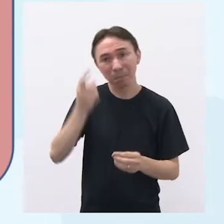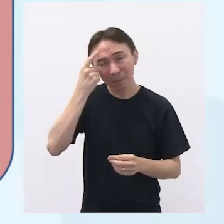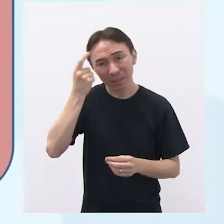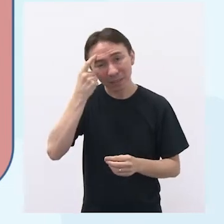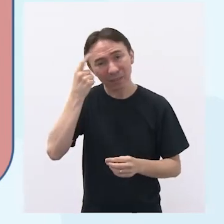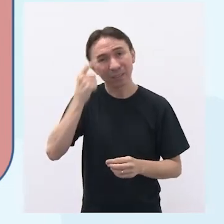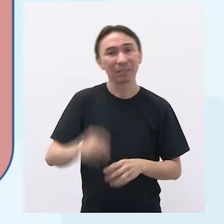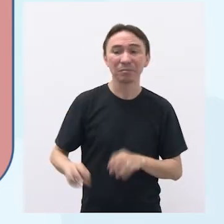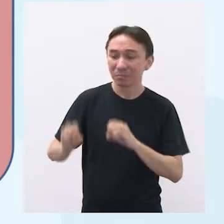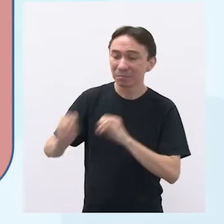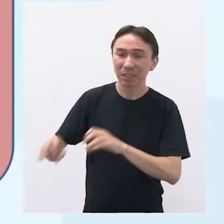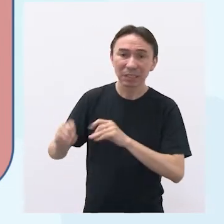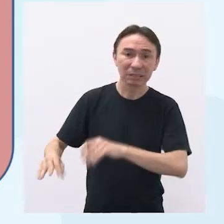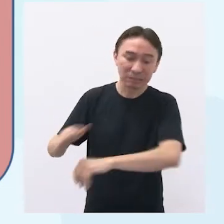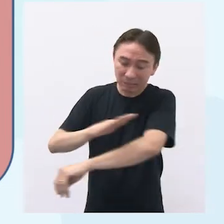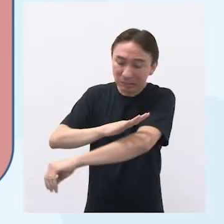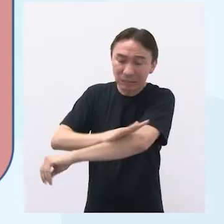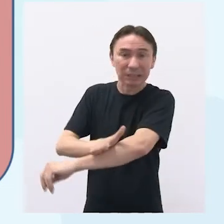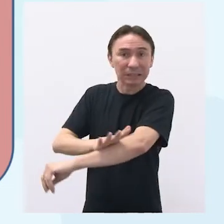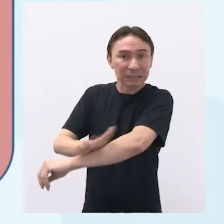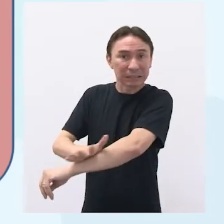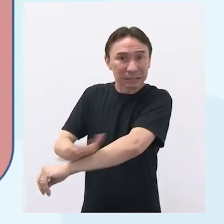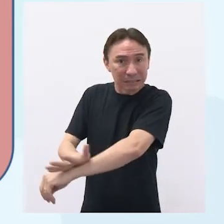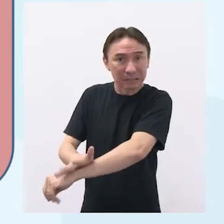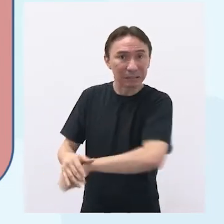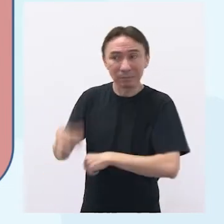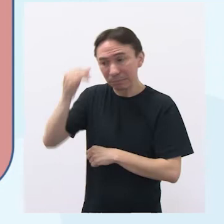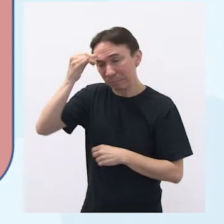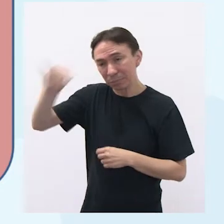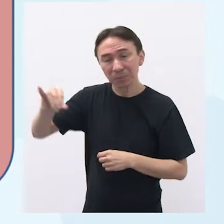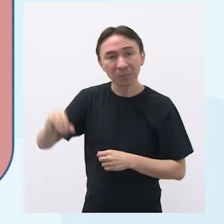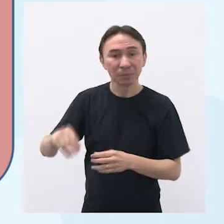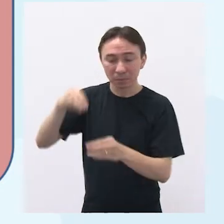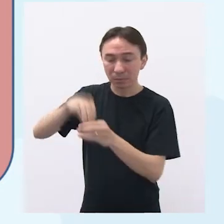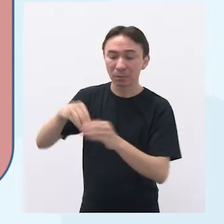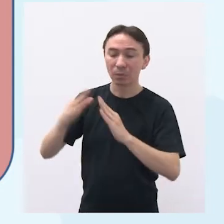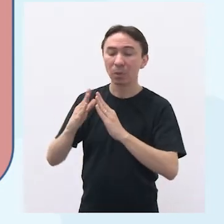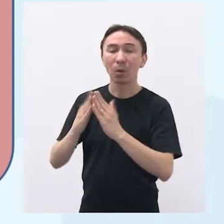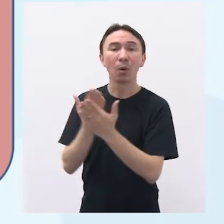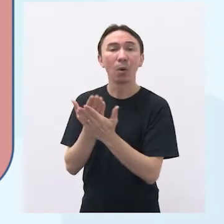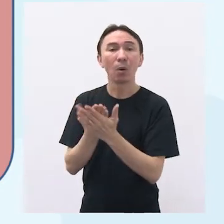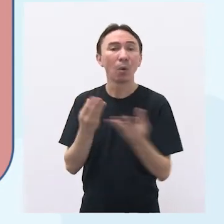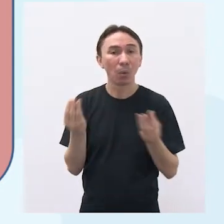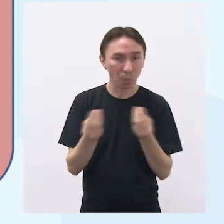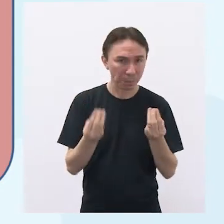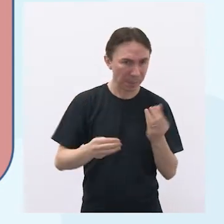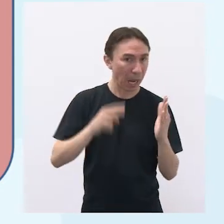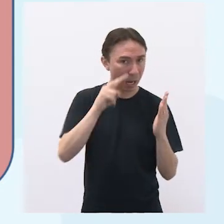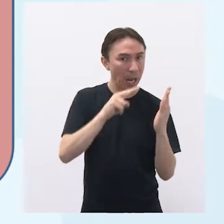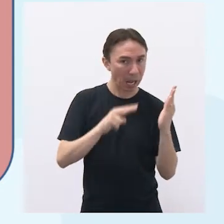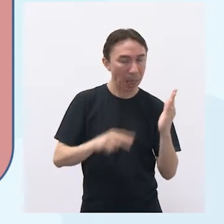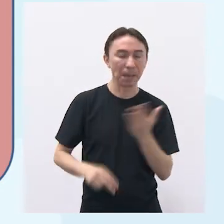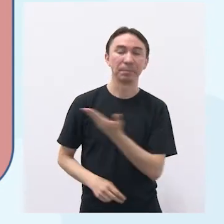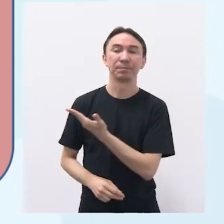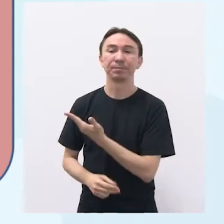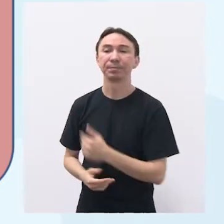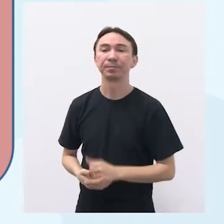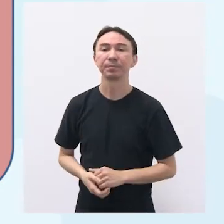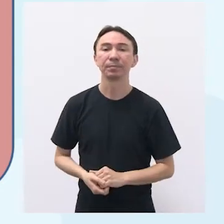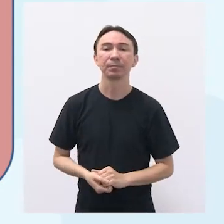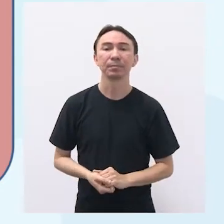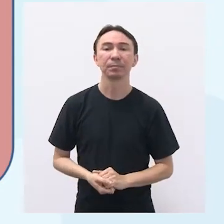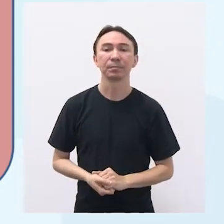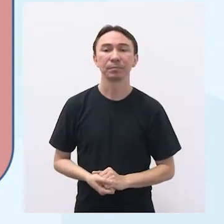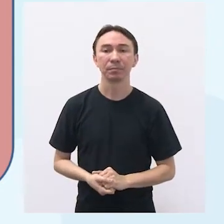relações étnico-raciais na escola, né? Então, eu vou ler aqui na íntegra para vocês.